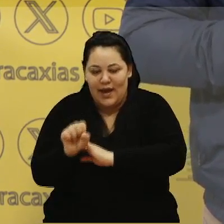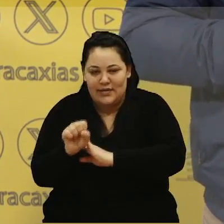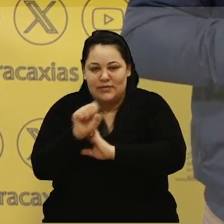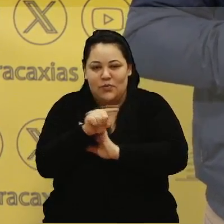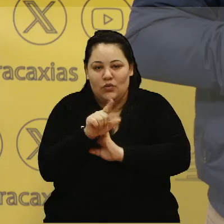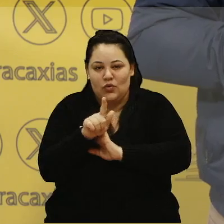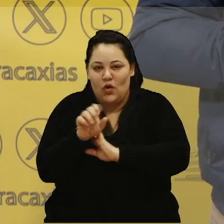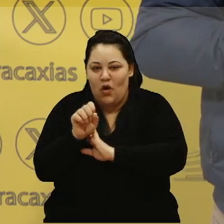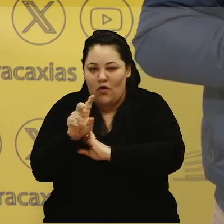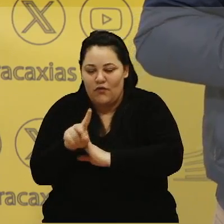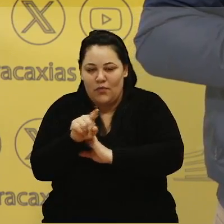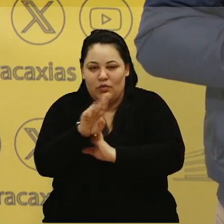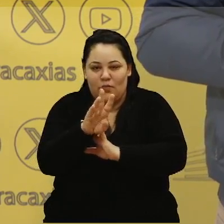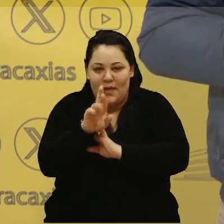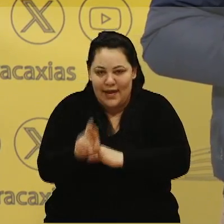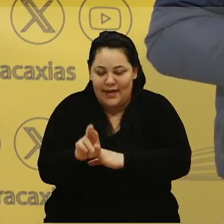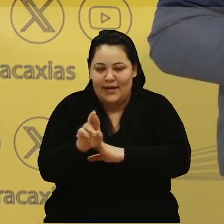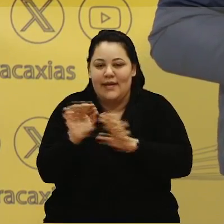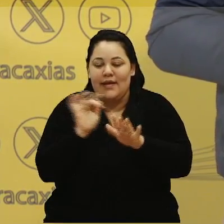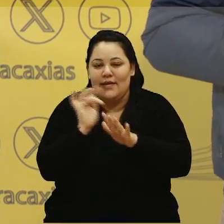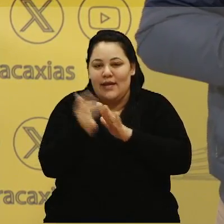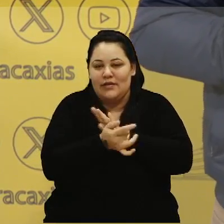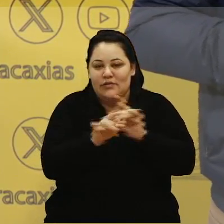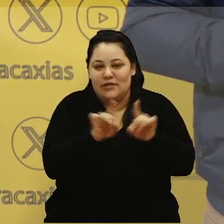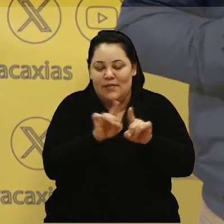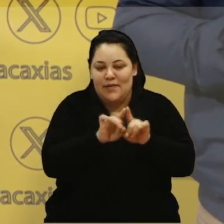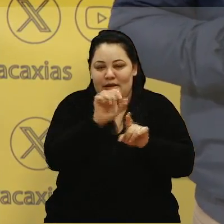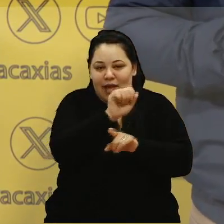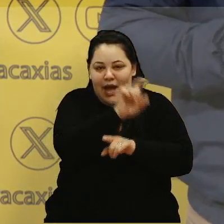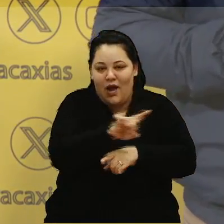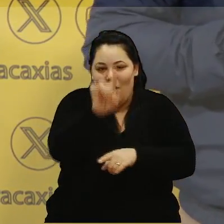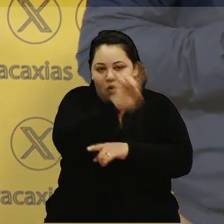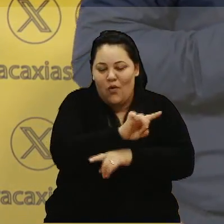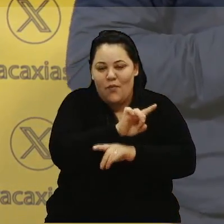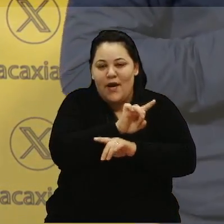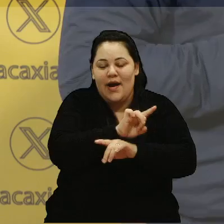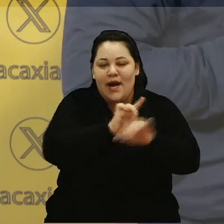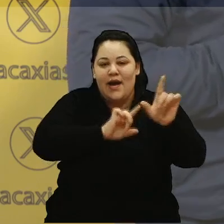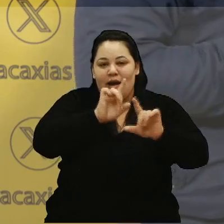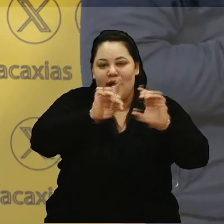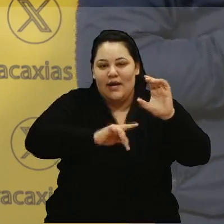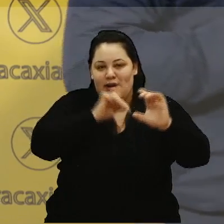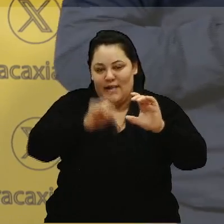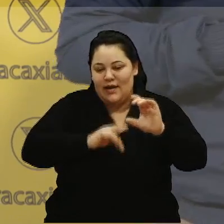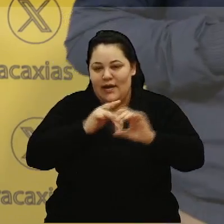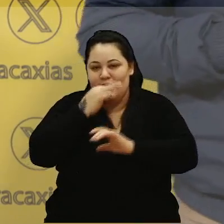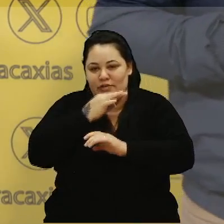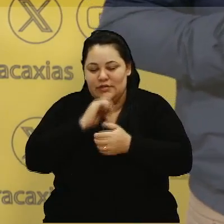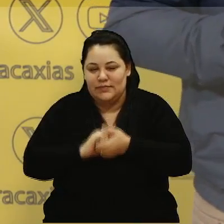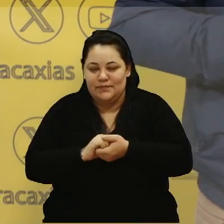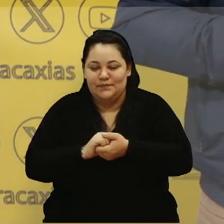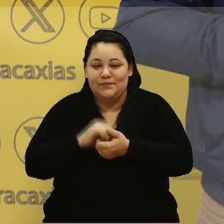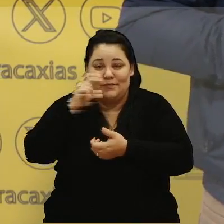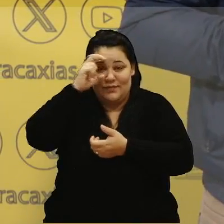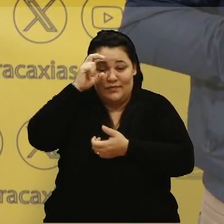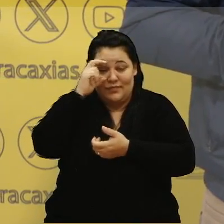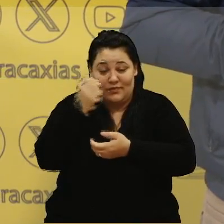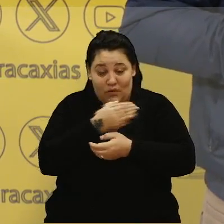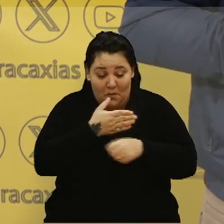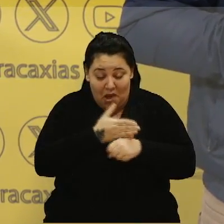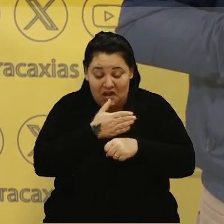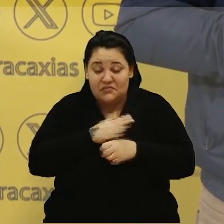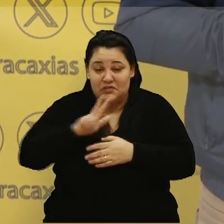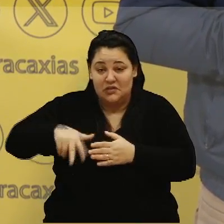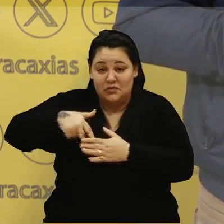câmaracaxias.rs.gov.br, nas nossas redes sociais, no @Câmara Caxias. No grande expediente, a vereadora Sandra Boneto do Novo participou da